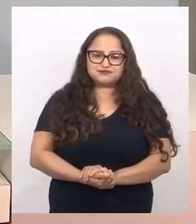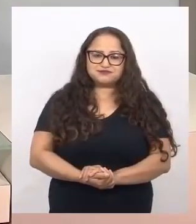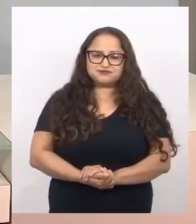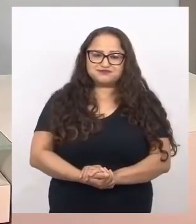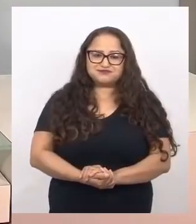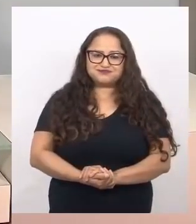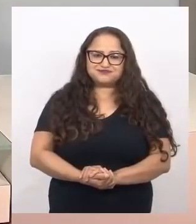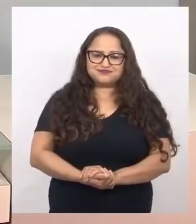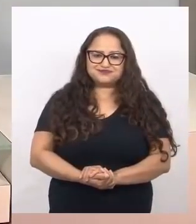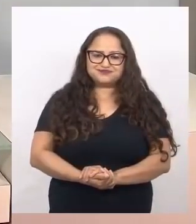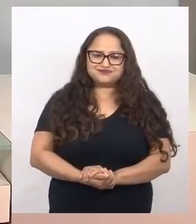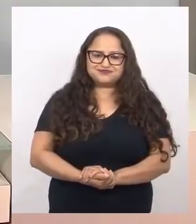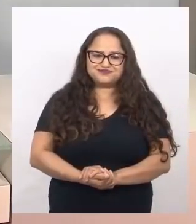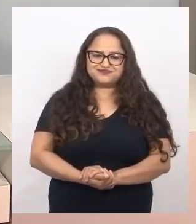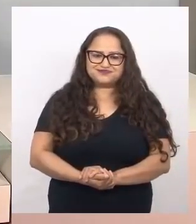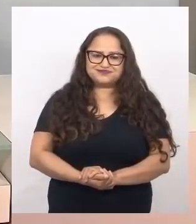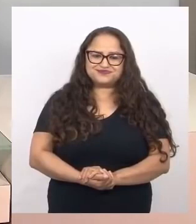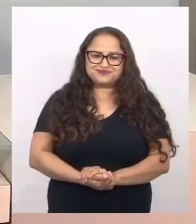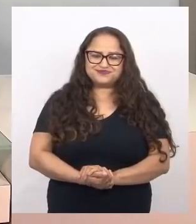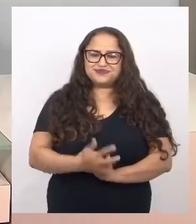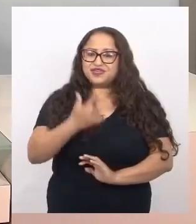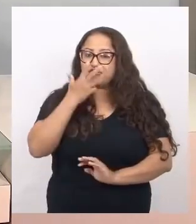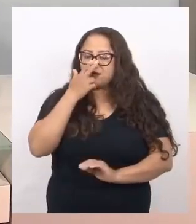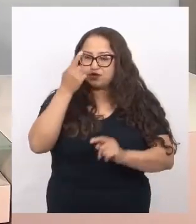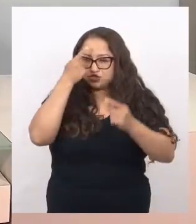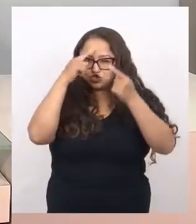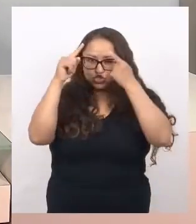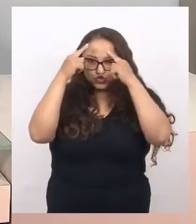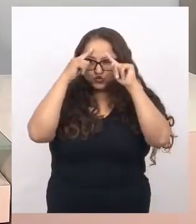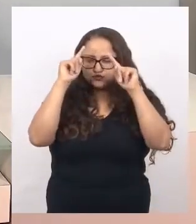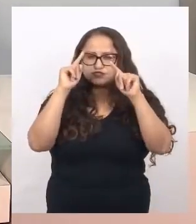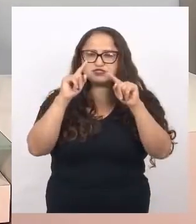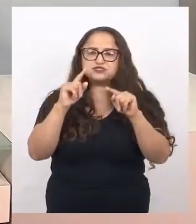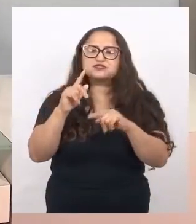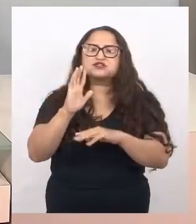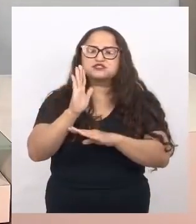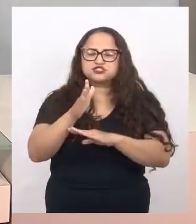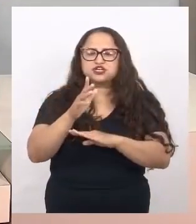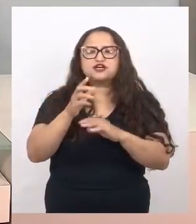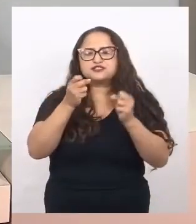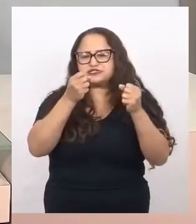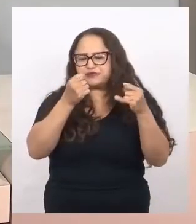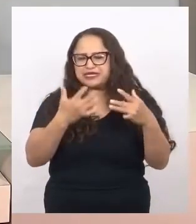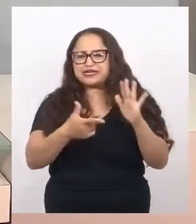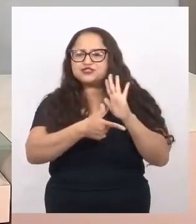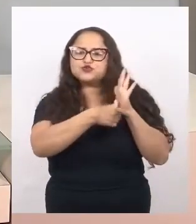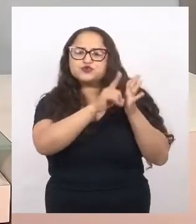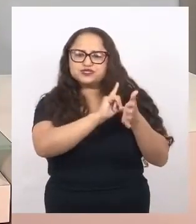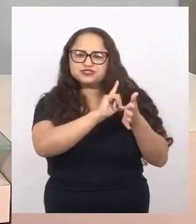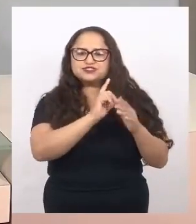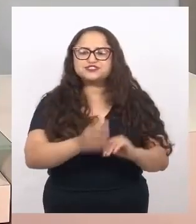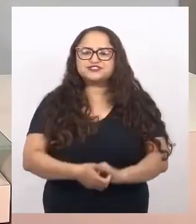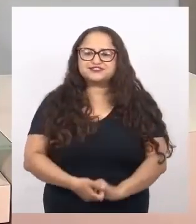Vamos lá. Acho que de dúvidas que a gente já não tinha falado,